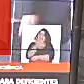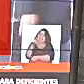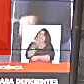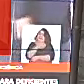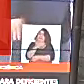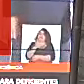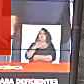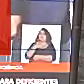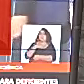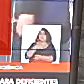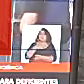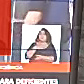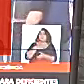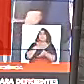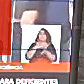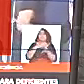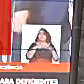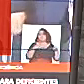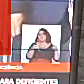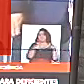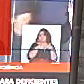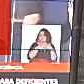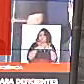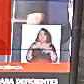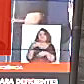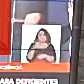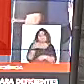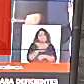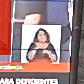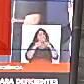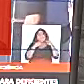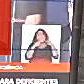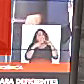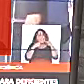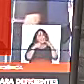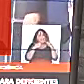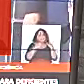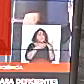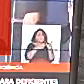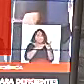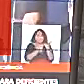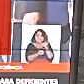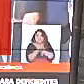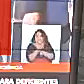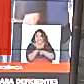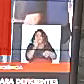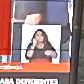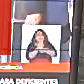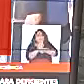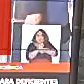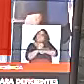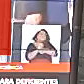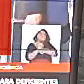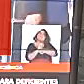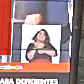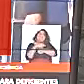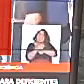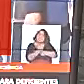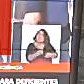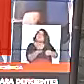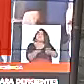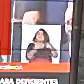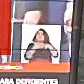essa paralisação na emissão da carteirinha está trazendo um prejuízo. E eu espero, a Assembleia, nós fomos marcos aqui,